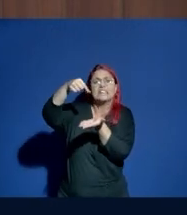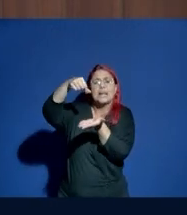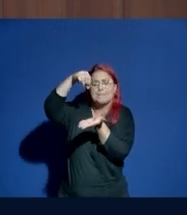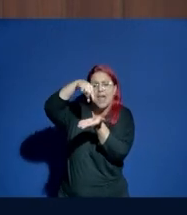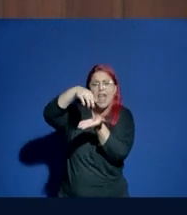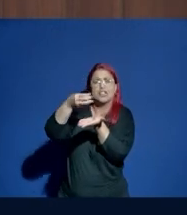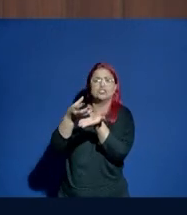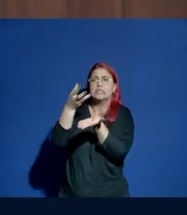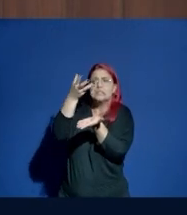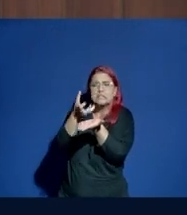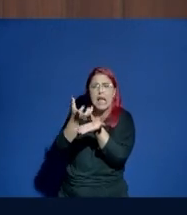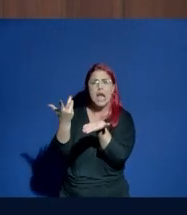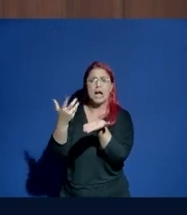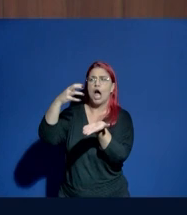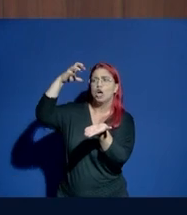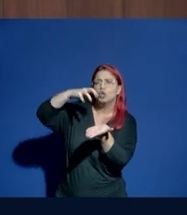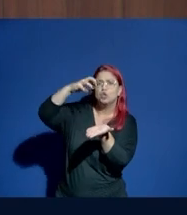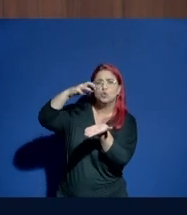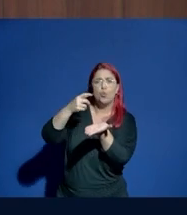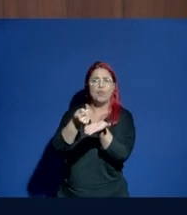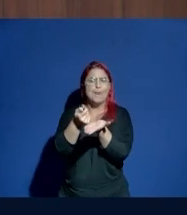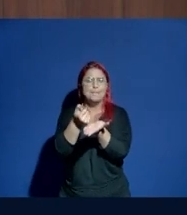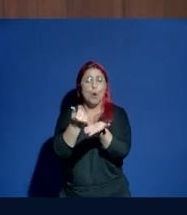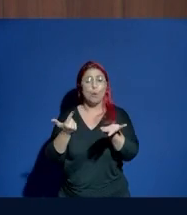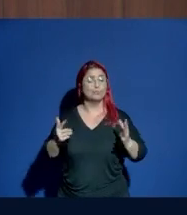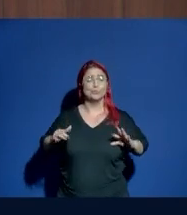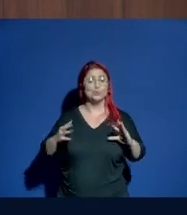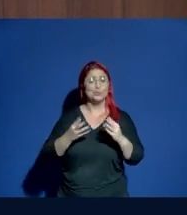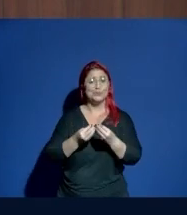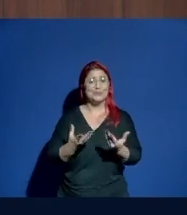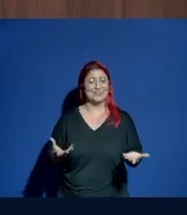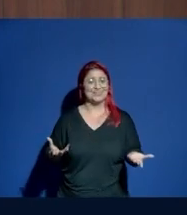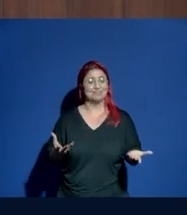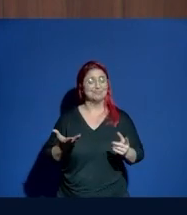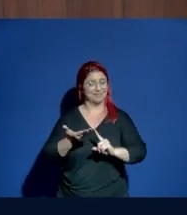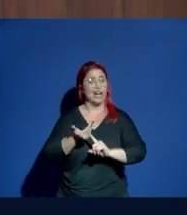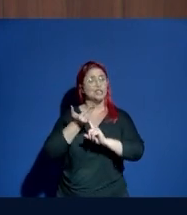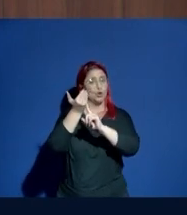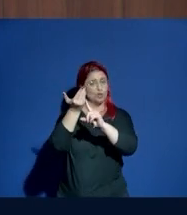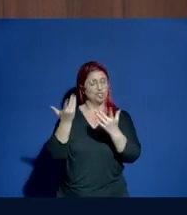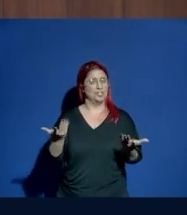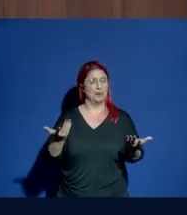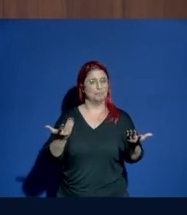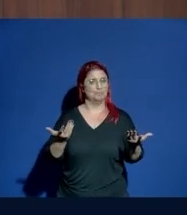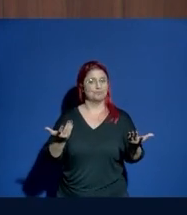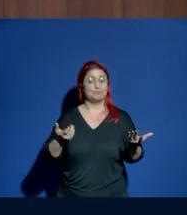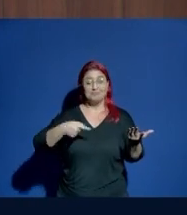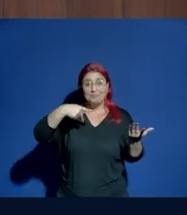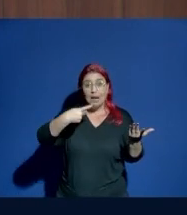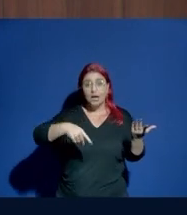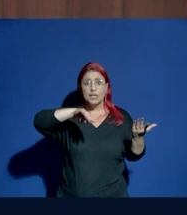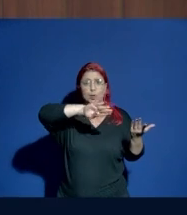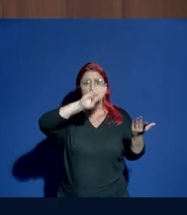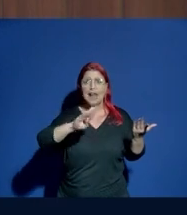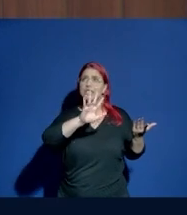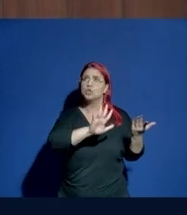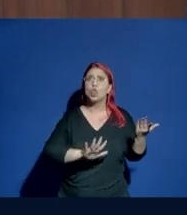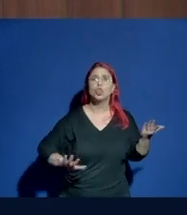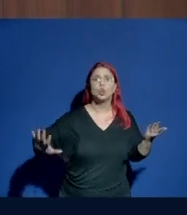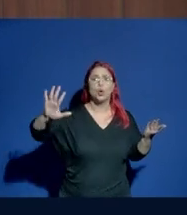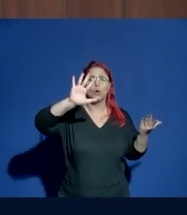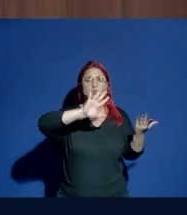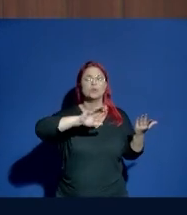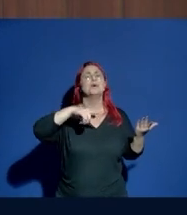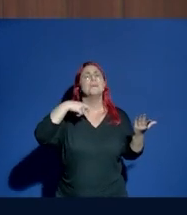de seca pouca chuva então gente isso tudo nós temos entender que esse Brasil todo tinha que fazer